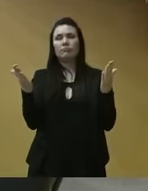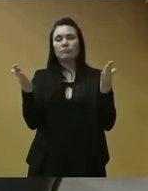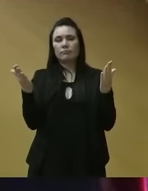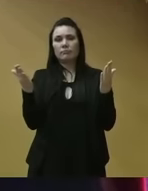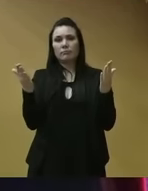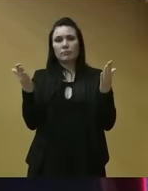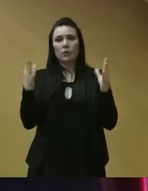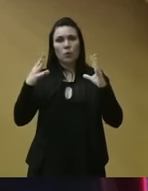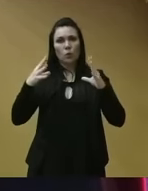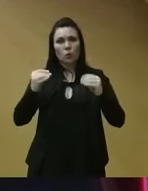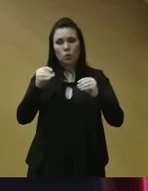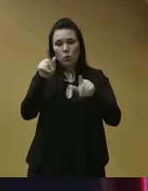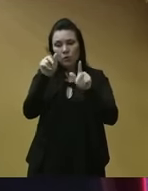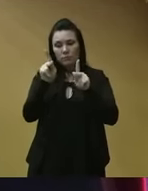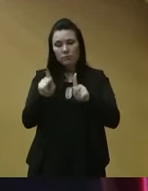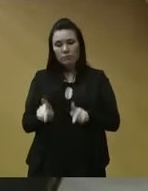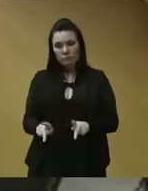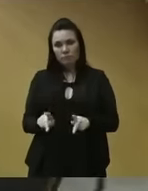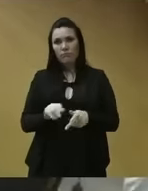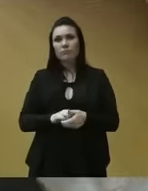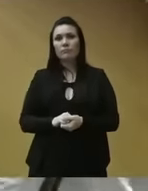de todas as pessoas,